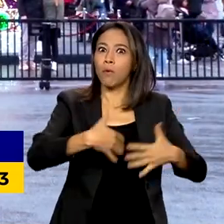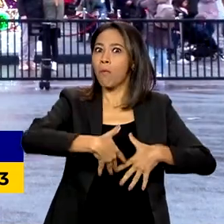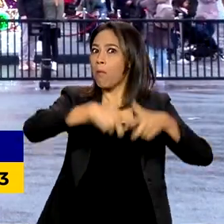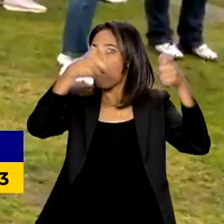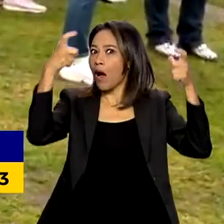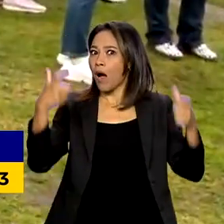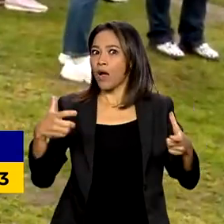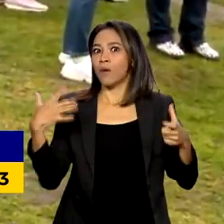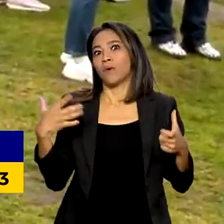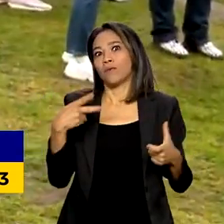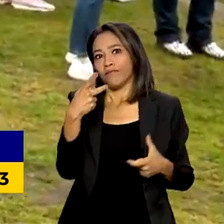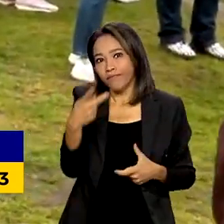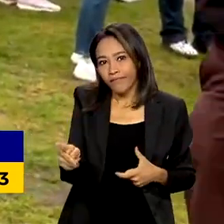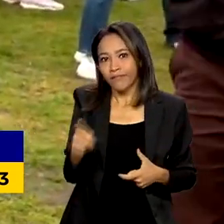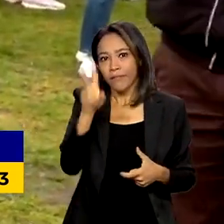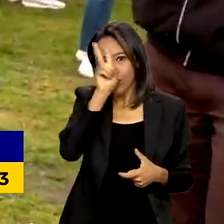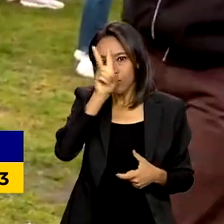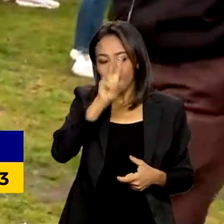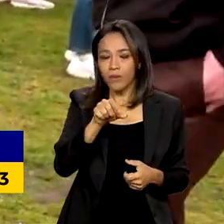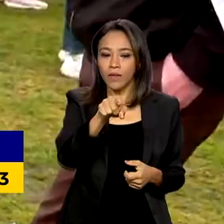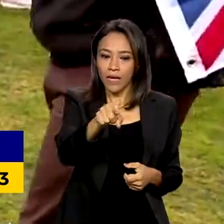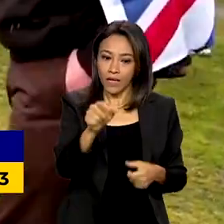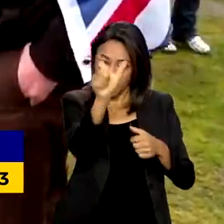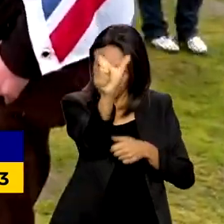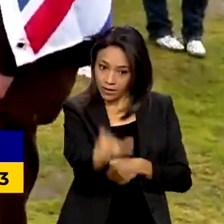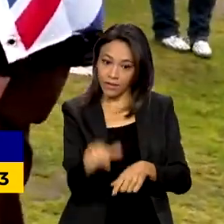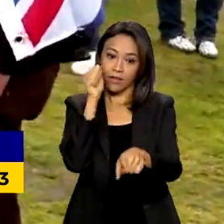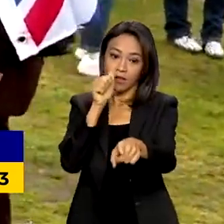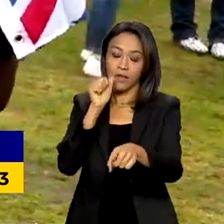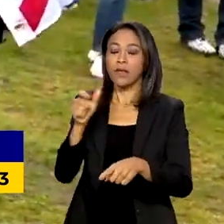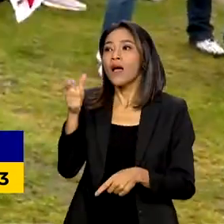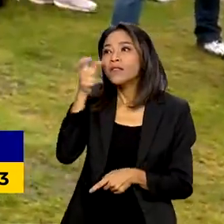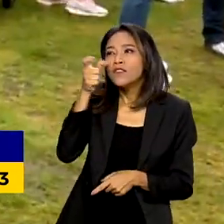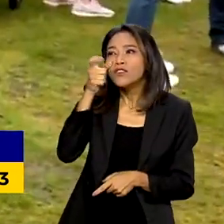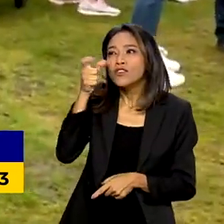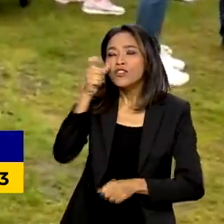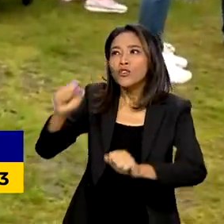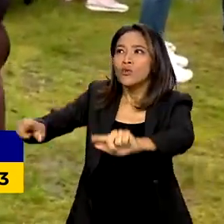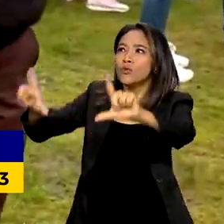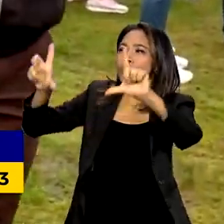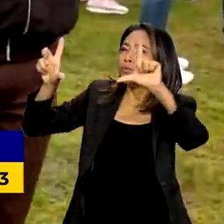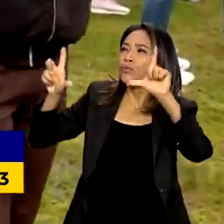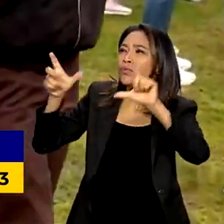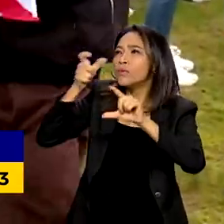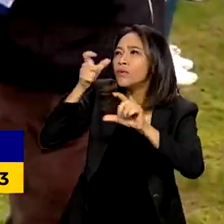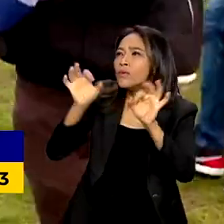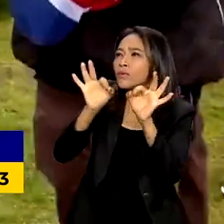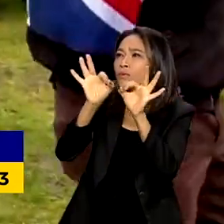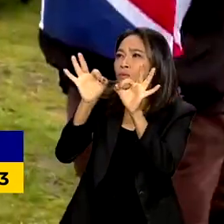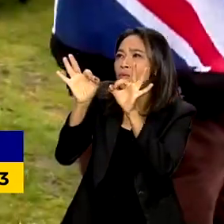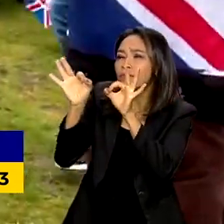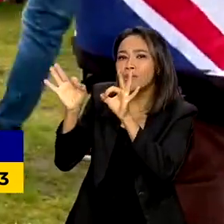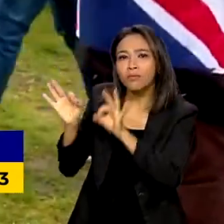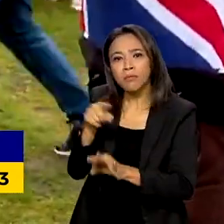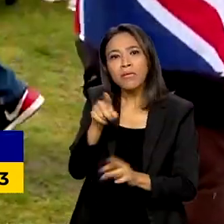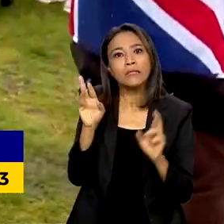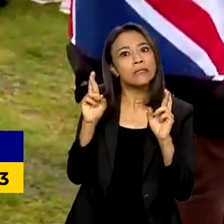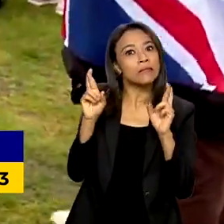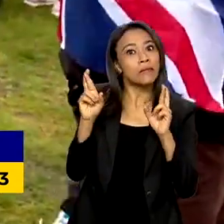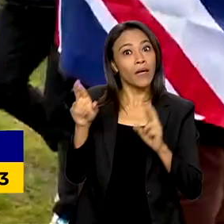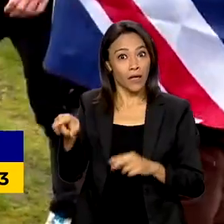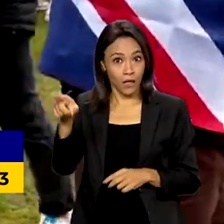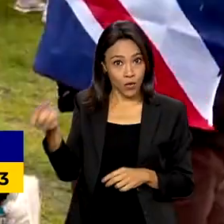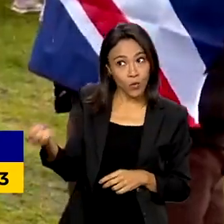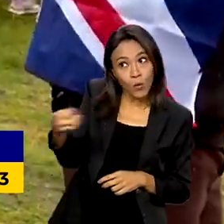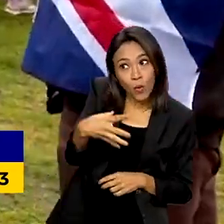britânica esta britânica que acompanhou a cerimônia Por Um telão em um parque de Londres disse esperar que o novo Rei